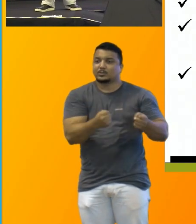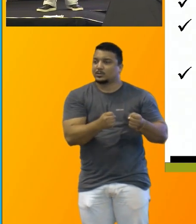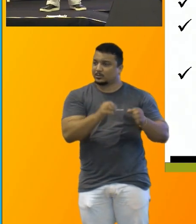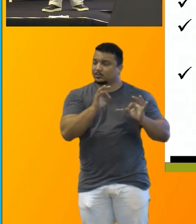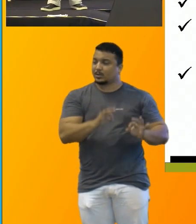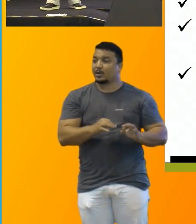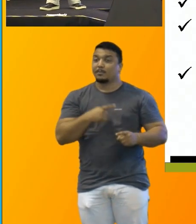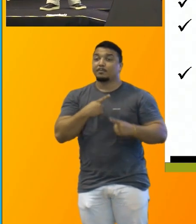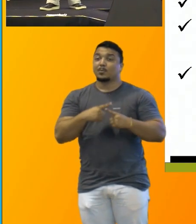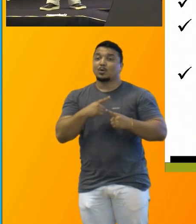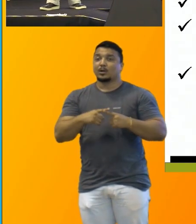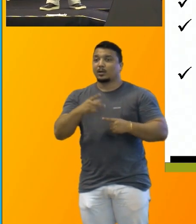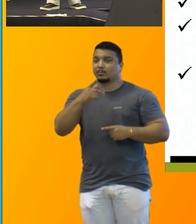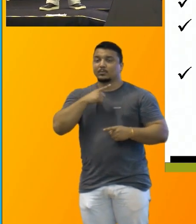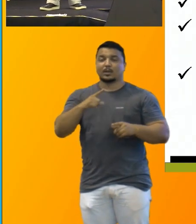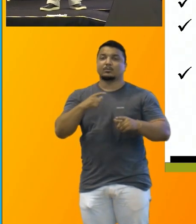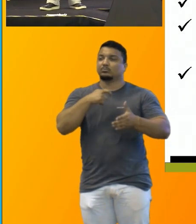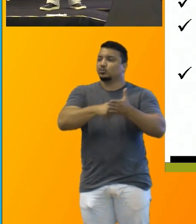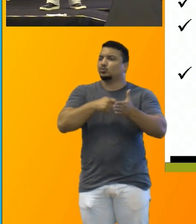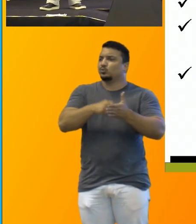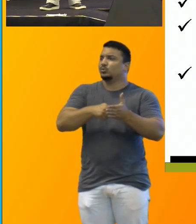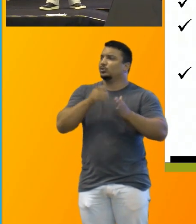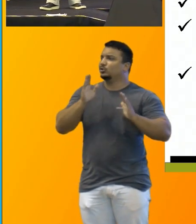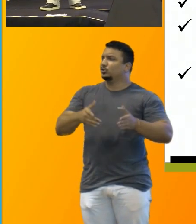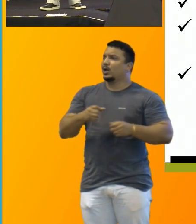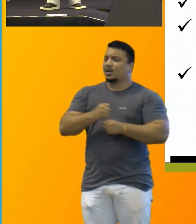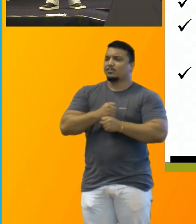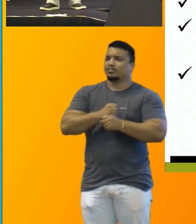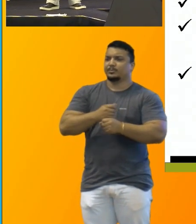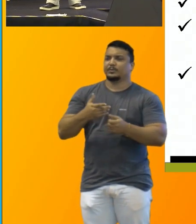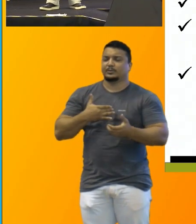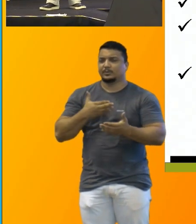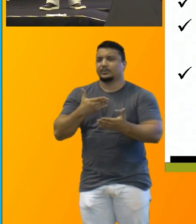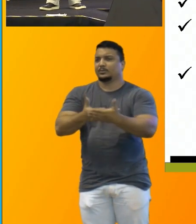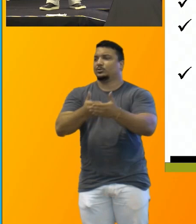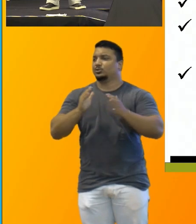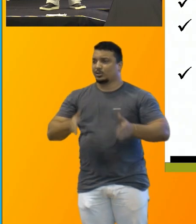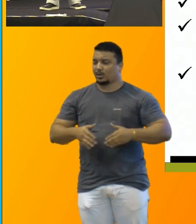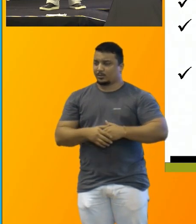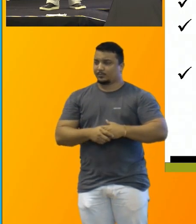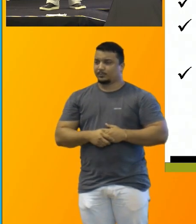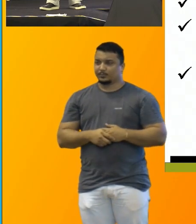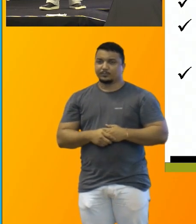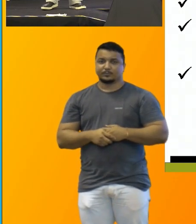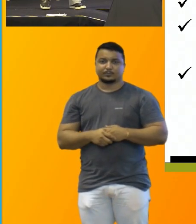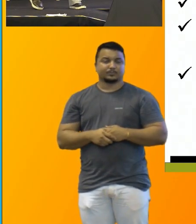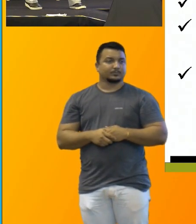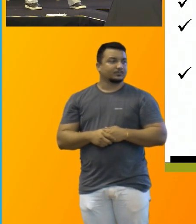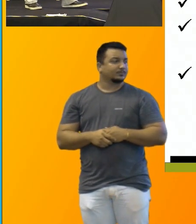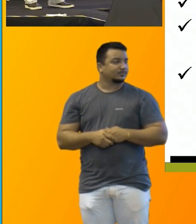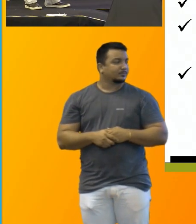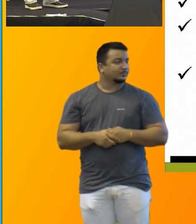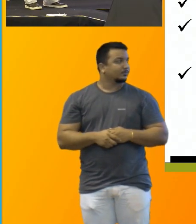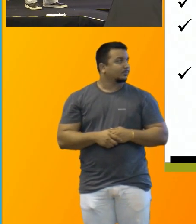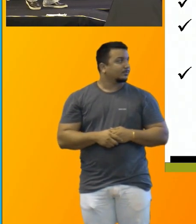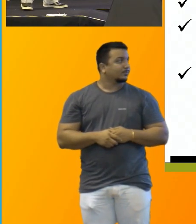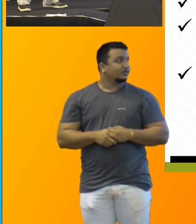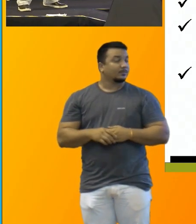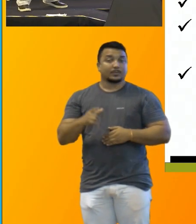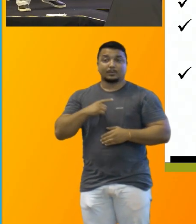Reconhecer. Porque muitas dessas lutas já vinham de muito tempo. Não se engane. Agora,